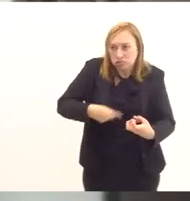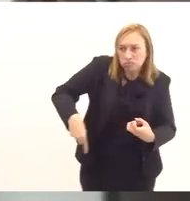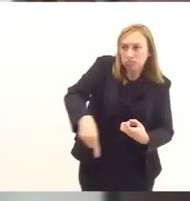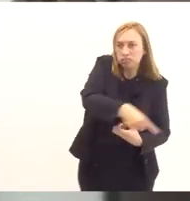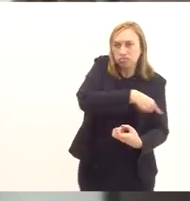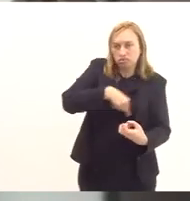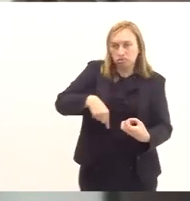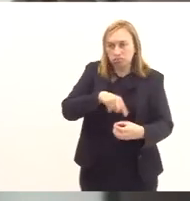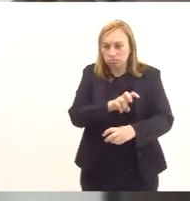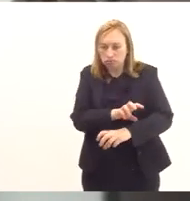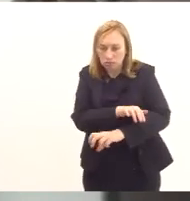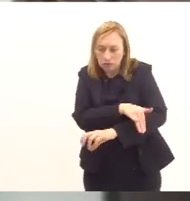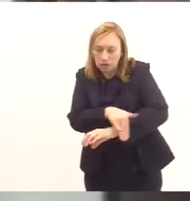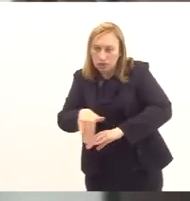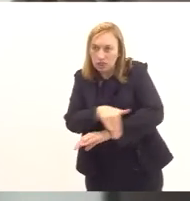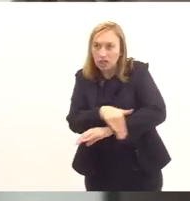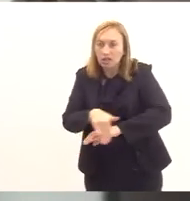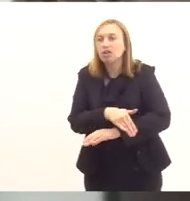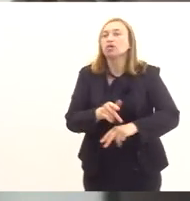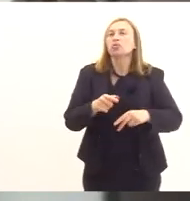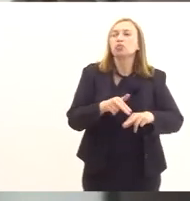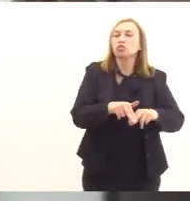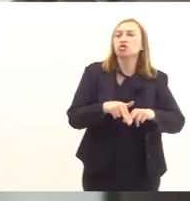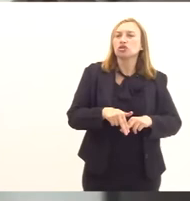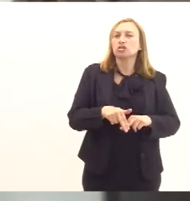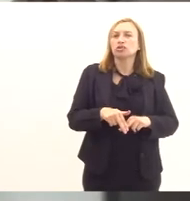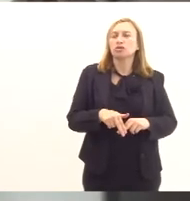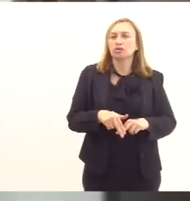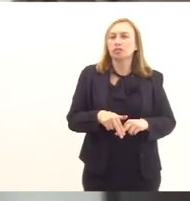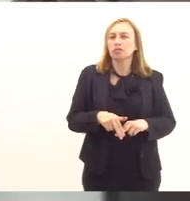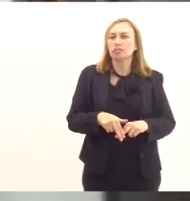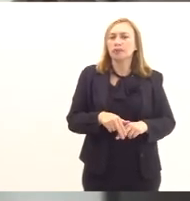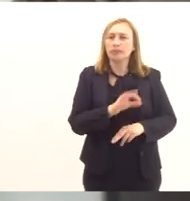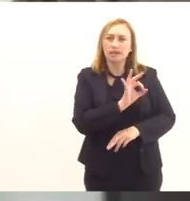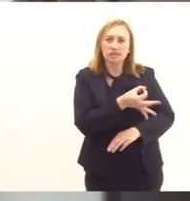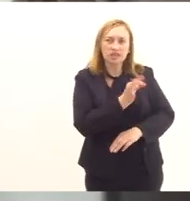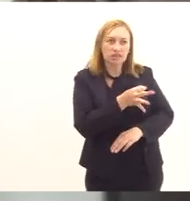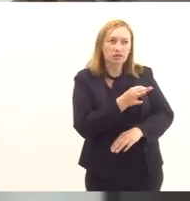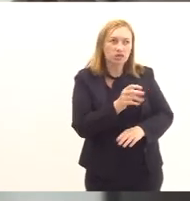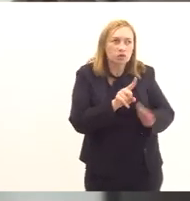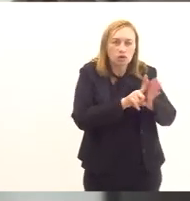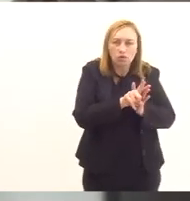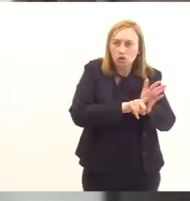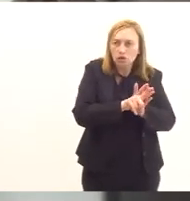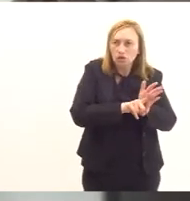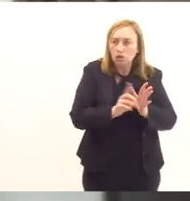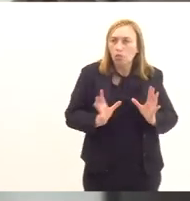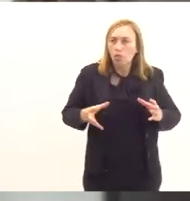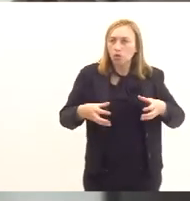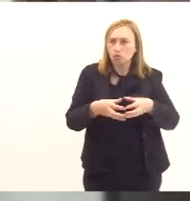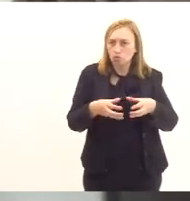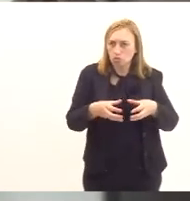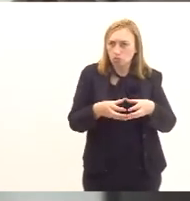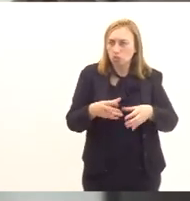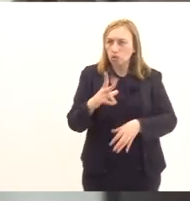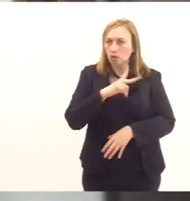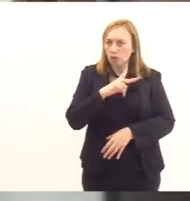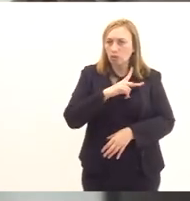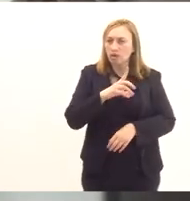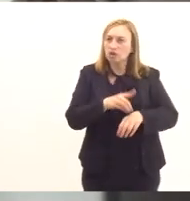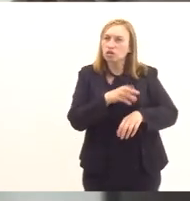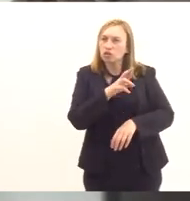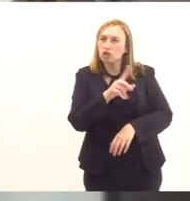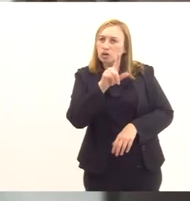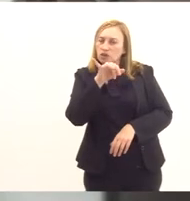Calçadas se deram em função é E aí ficou evidenciado uma aves o conjunta com a própria